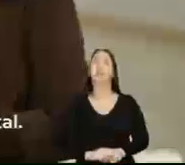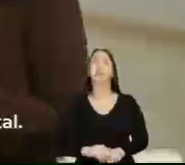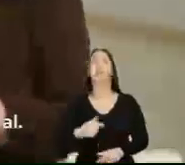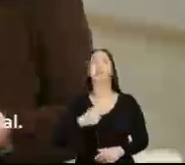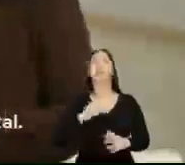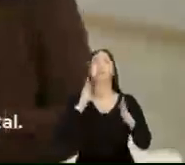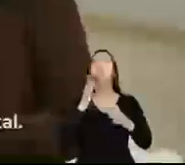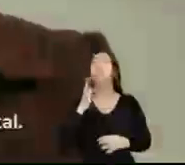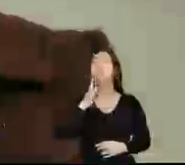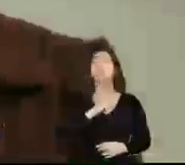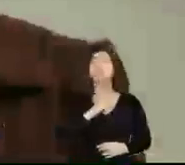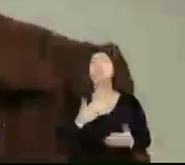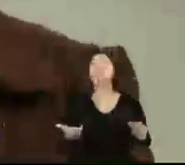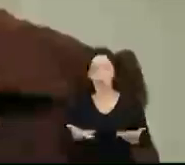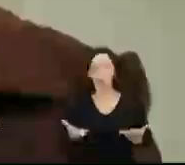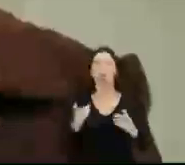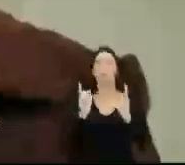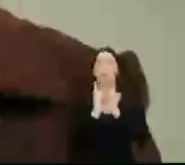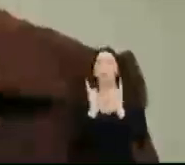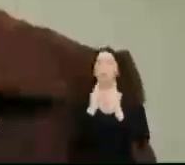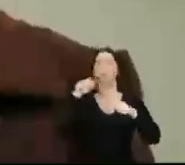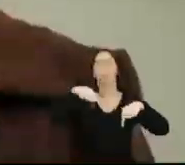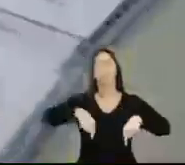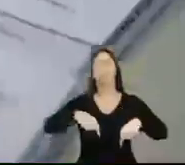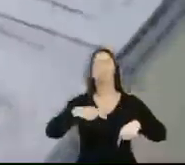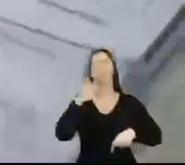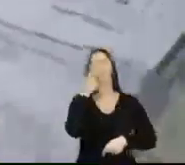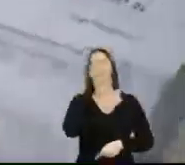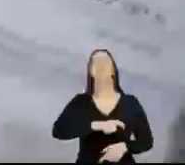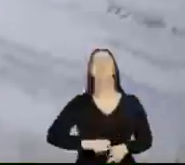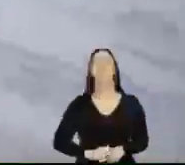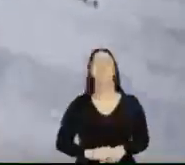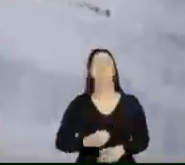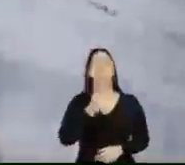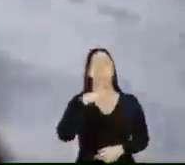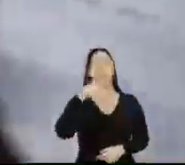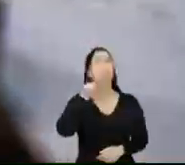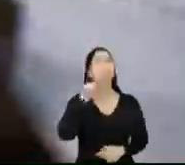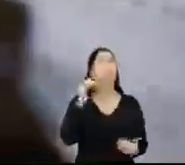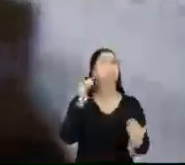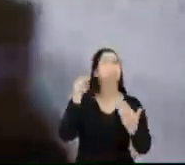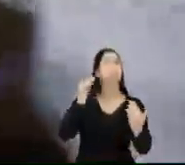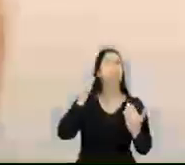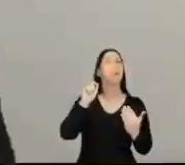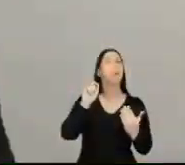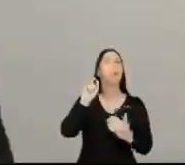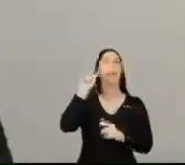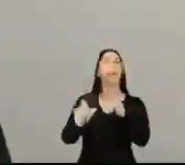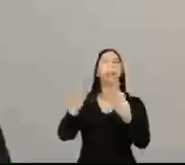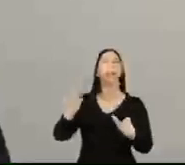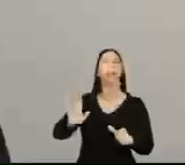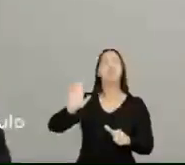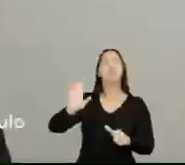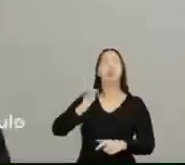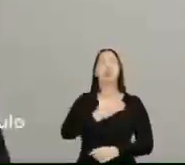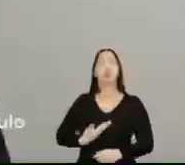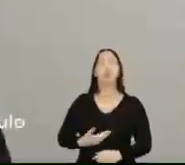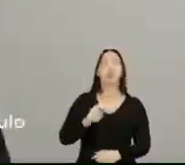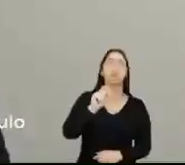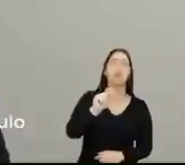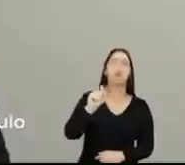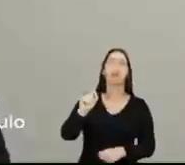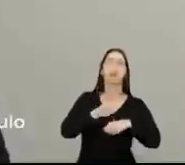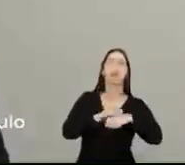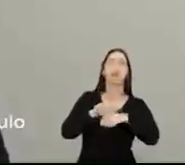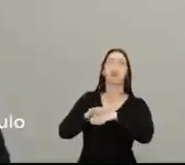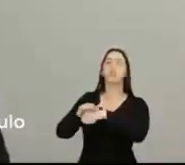Deus por ter caído aqui nesse hospital. Que muitas pessoas possam ter esse atendimento que eu tive aqui. Por isso, é importante você analisar o que cada